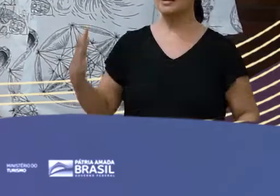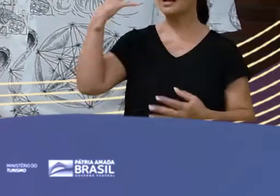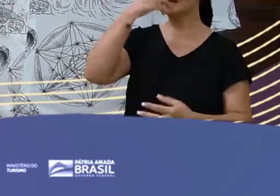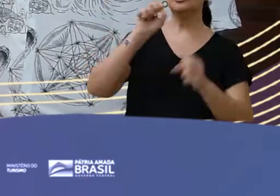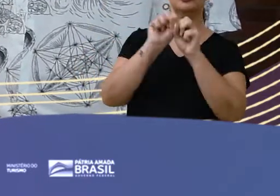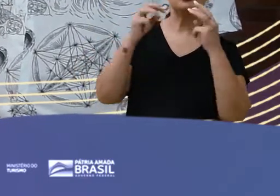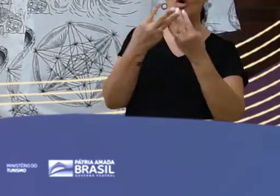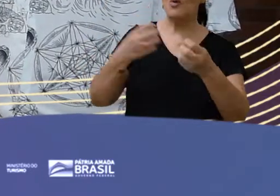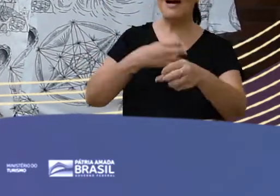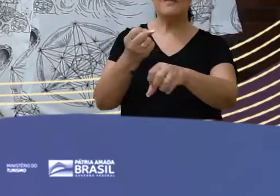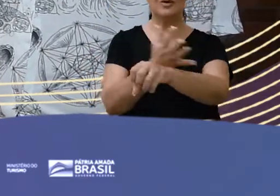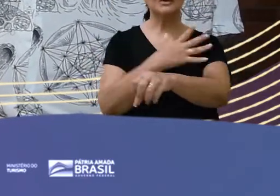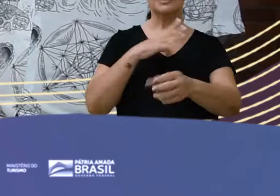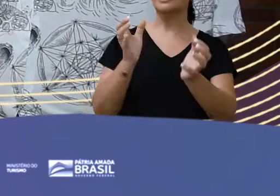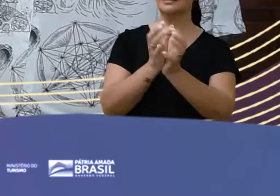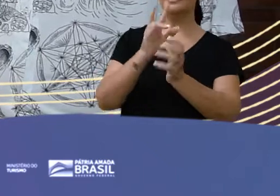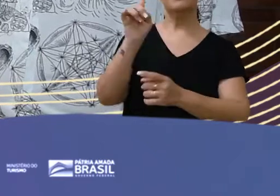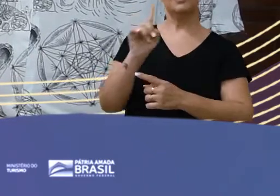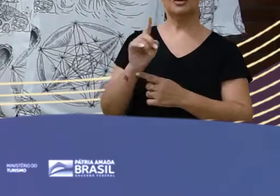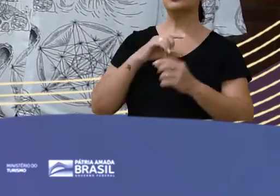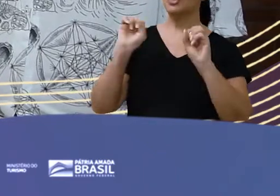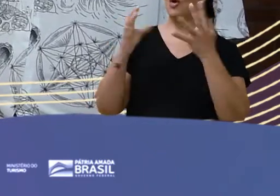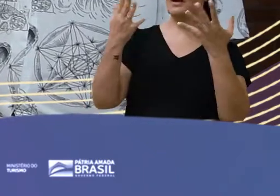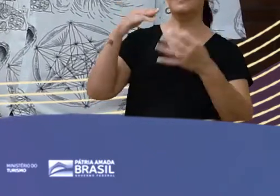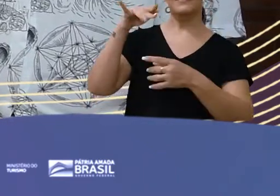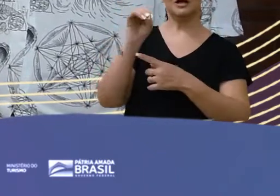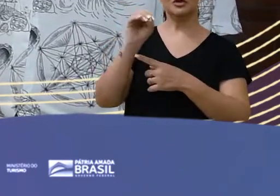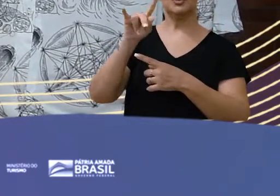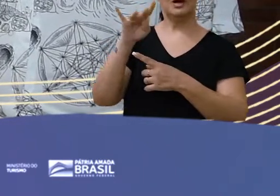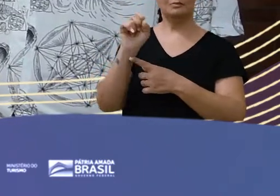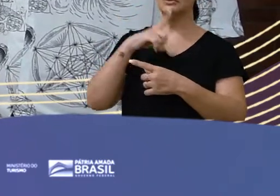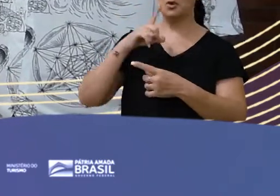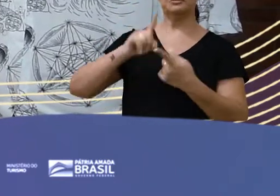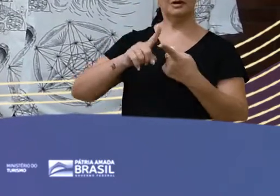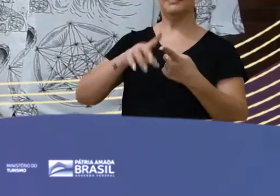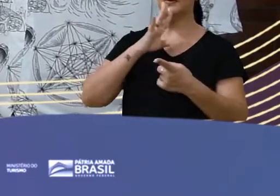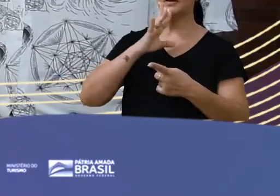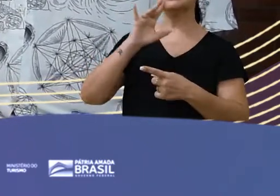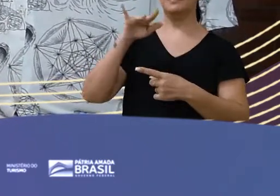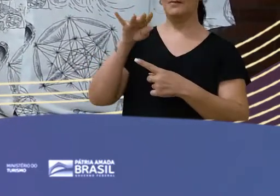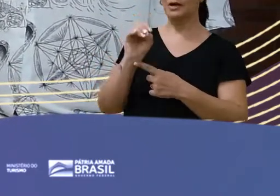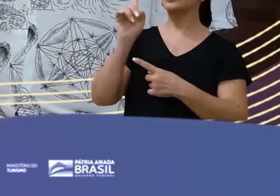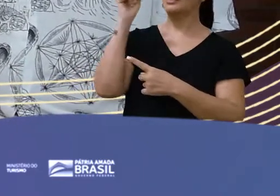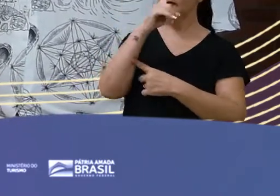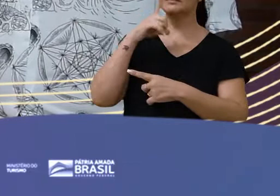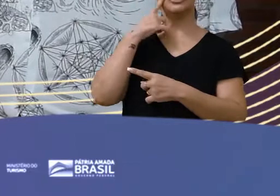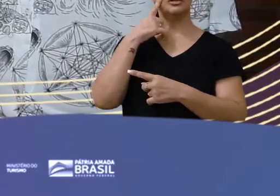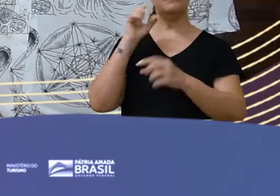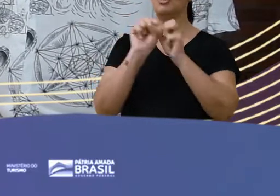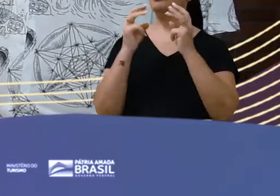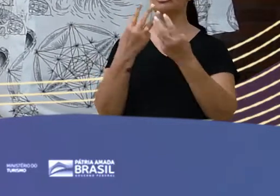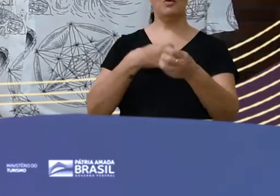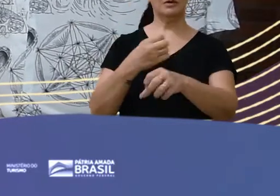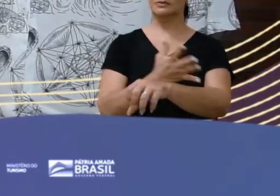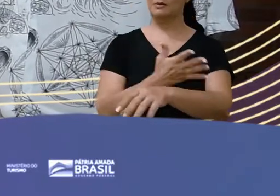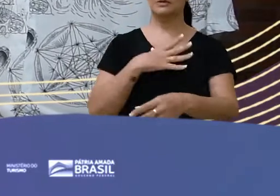Lindo show, emocionante, da banda Vírus, em homenagem a Márcio Lemos. Eu que também conhecia Márcio. É difícil a gente ver um show